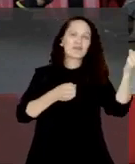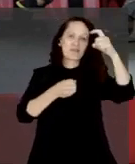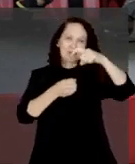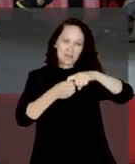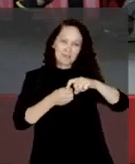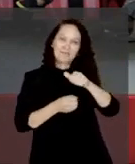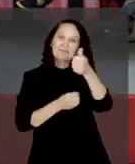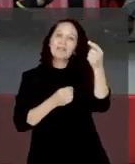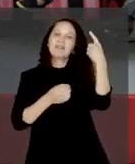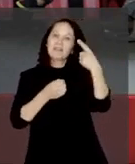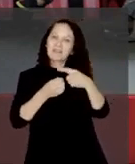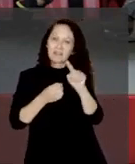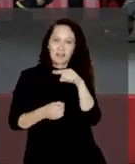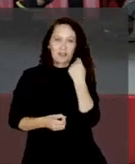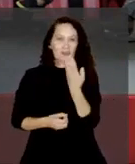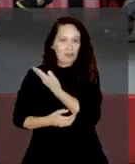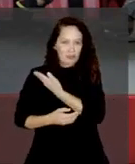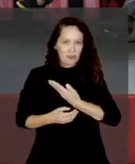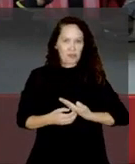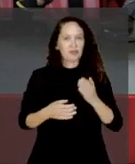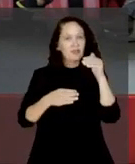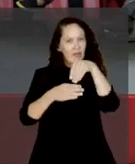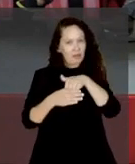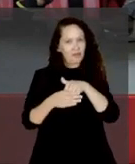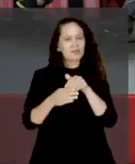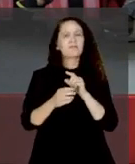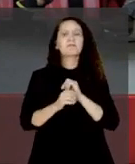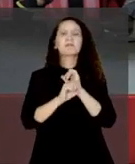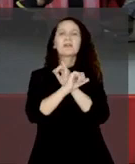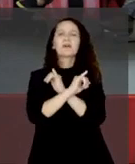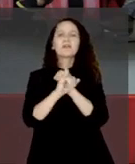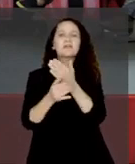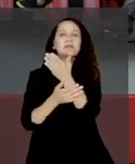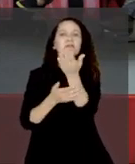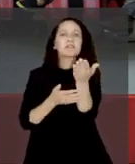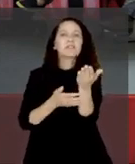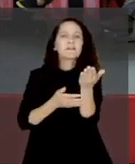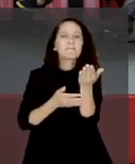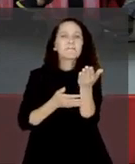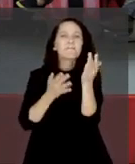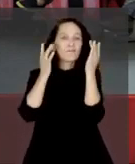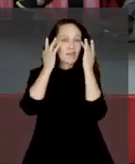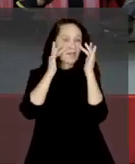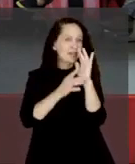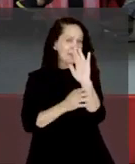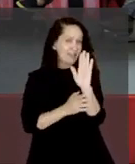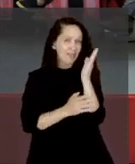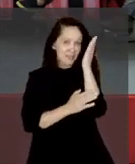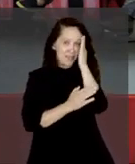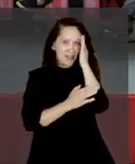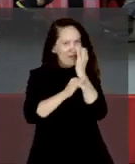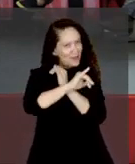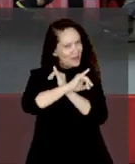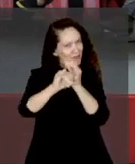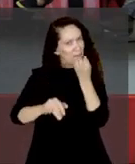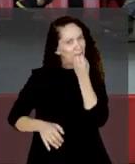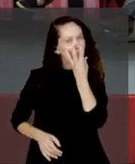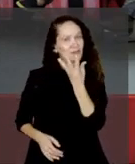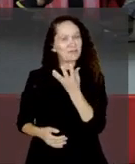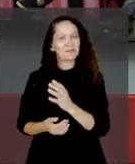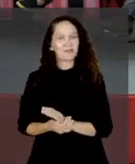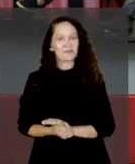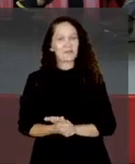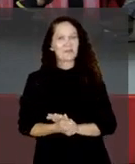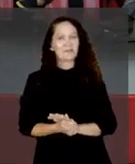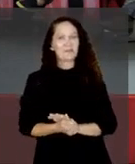um espaço simbólico de luta, de resistência, e que, a partir dela, nós constituímos o